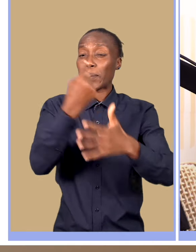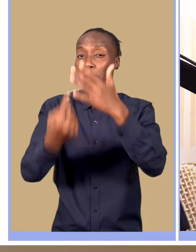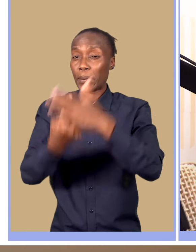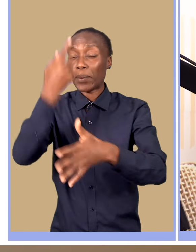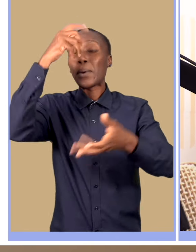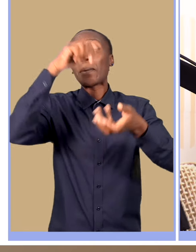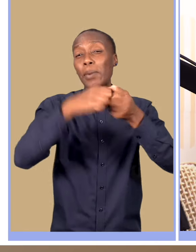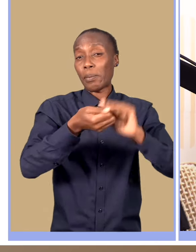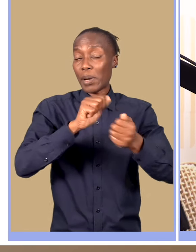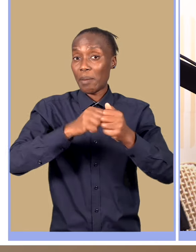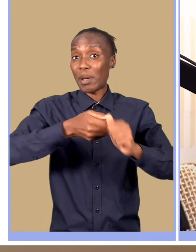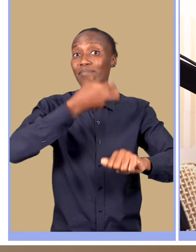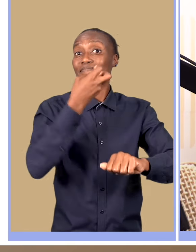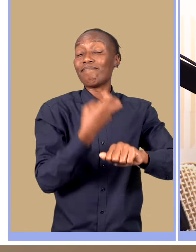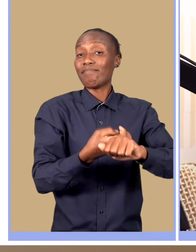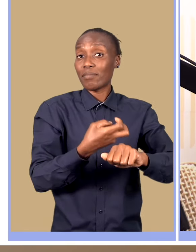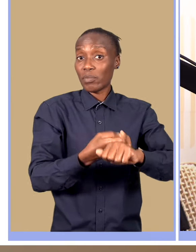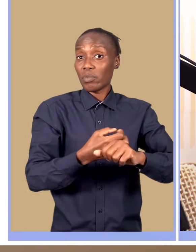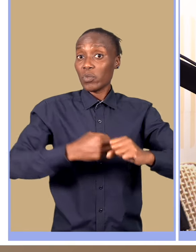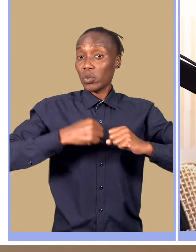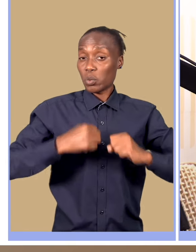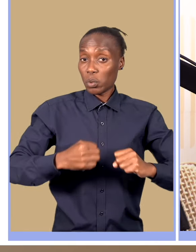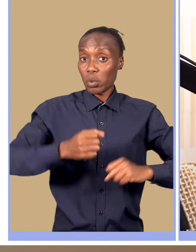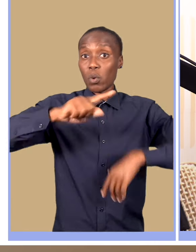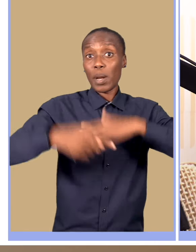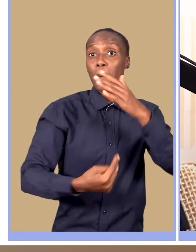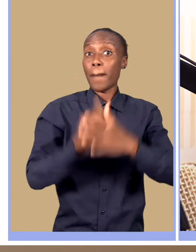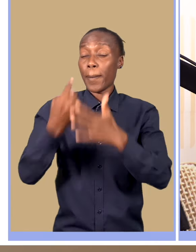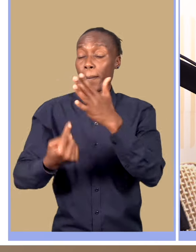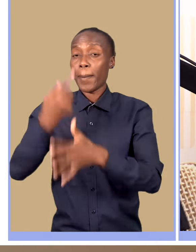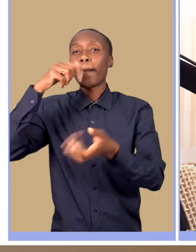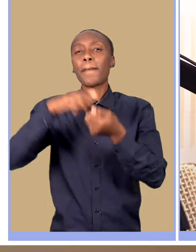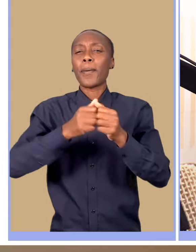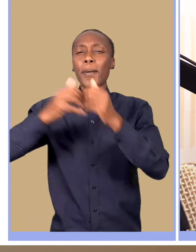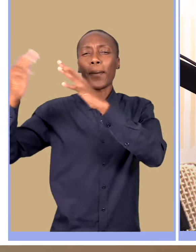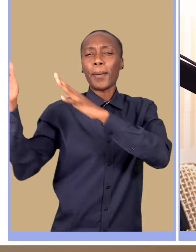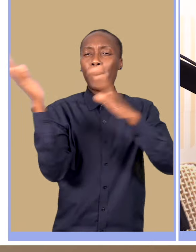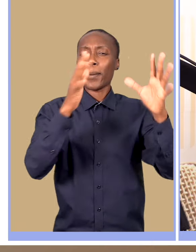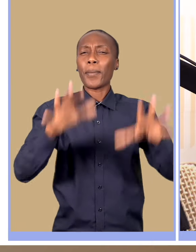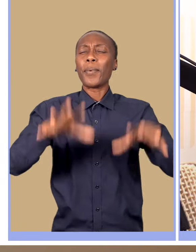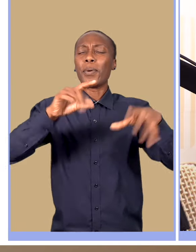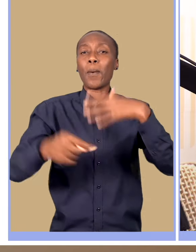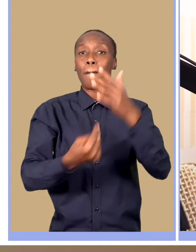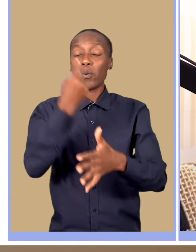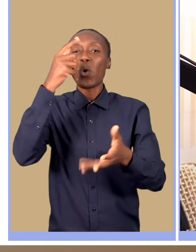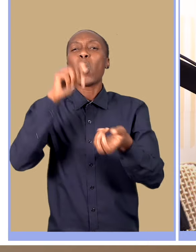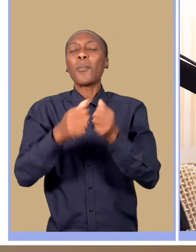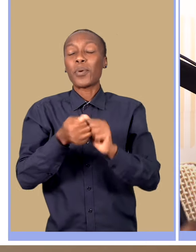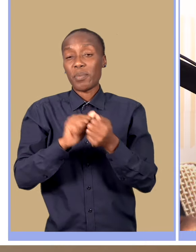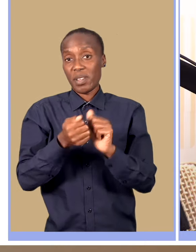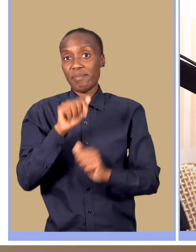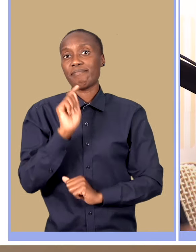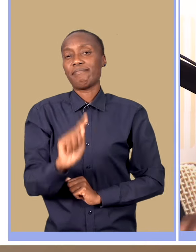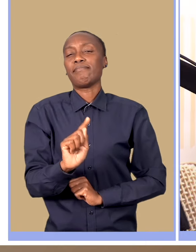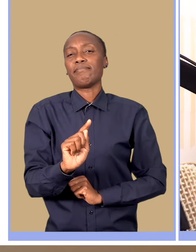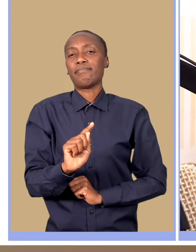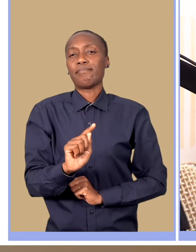danos mais severos ligados à ocorrência de algum evento extremo, possa ter algum tipo